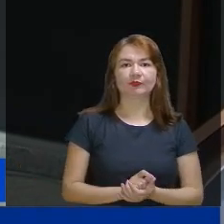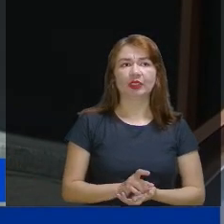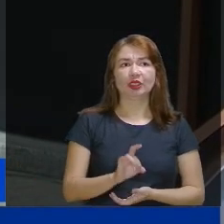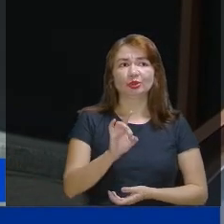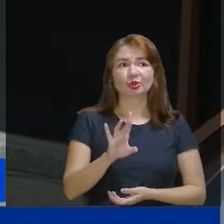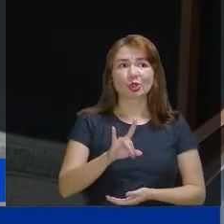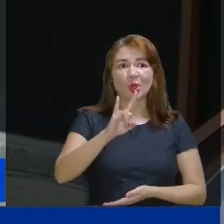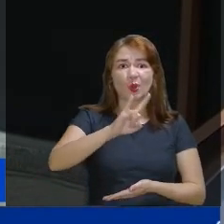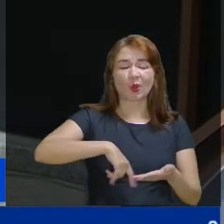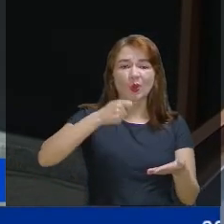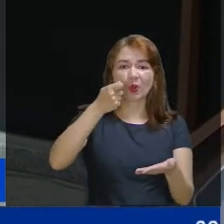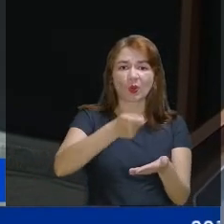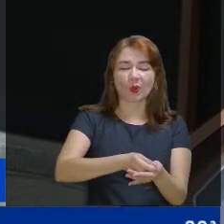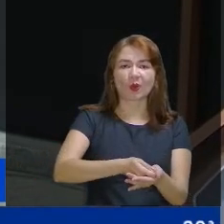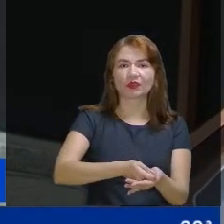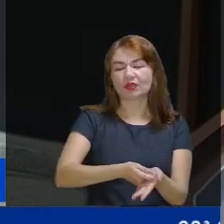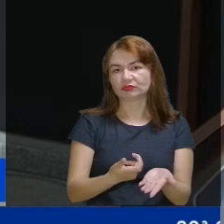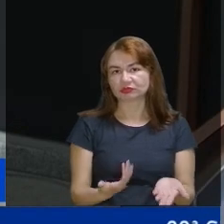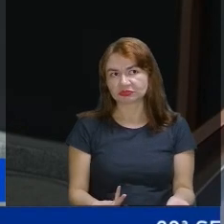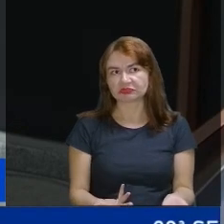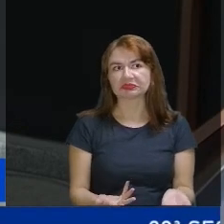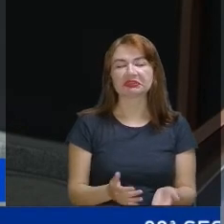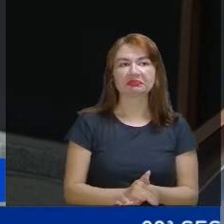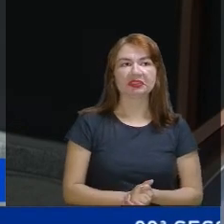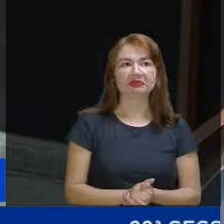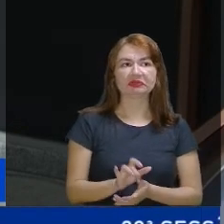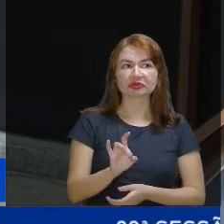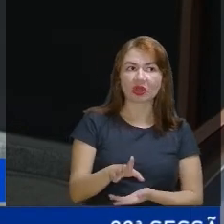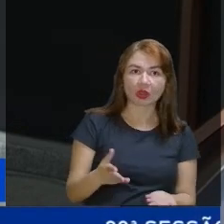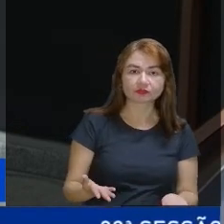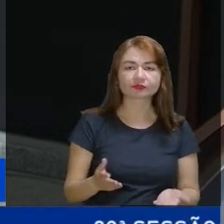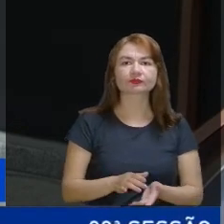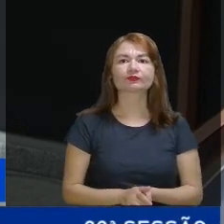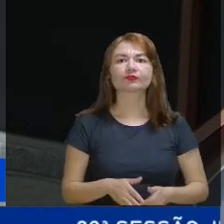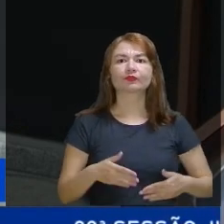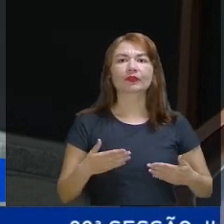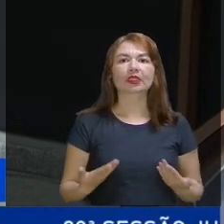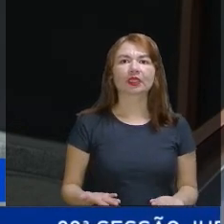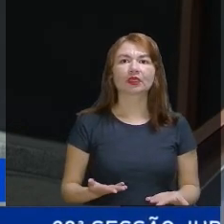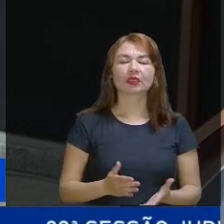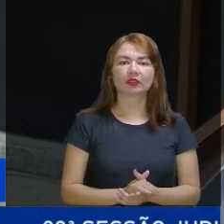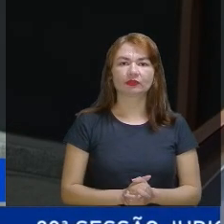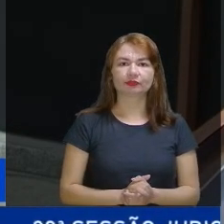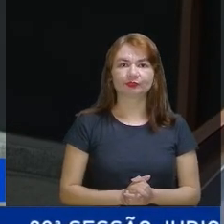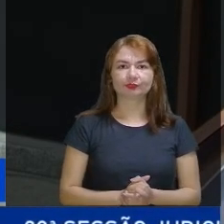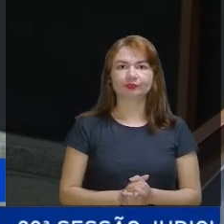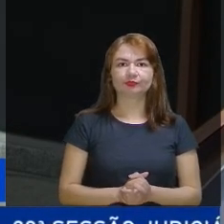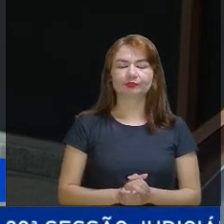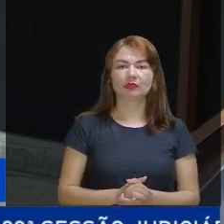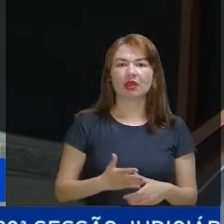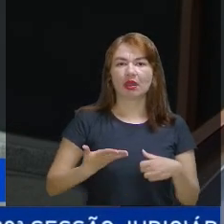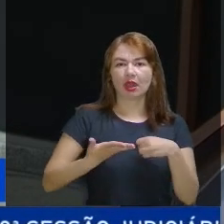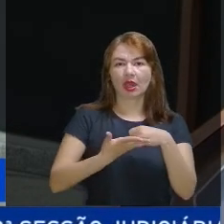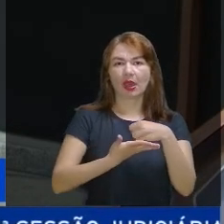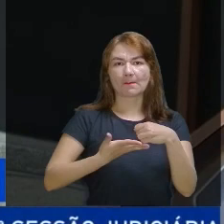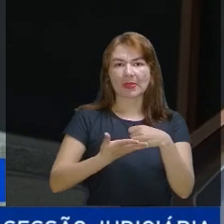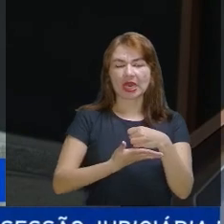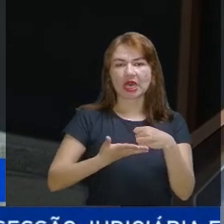fiscais. Esse foi o ponto a ser discutido. Entretanto, para que tal afirmação pudesse ser baliza dos